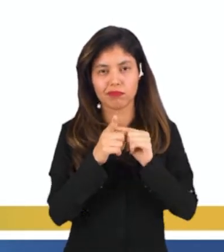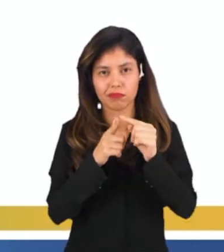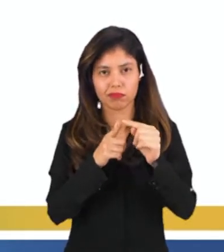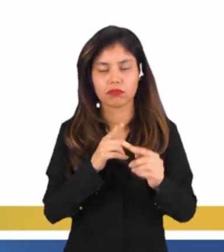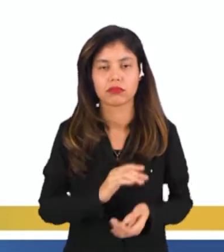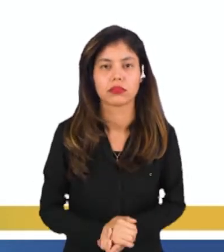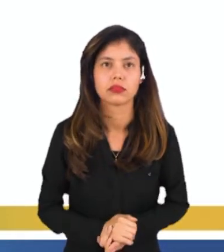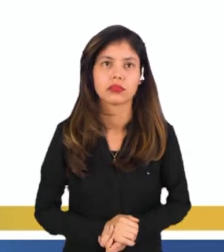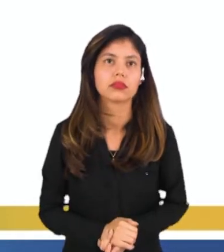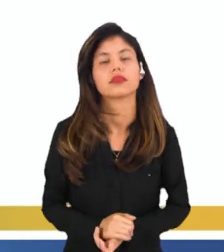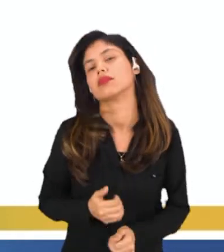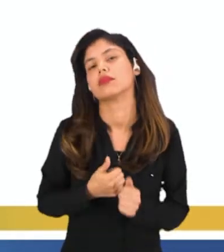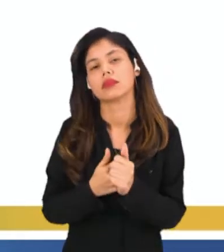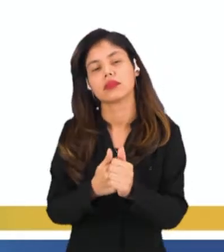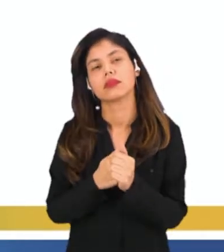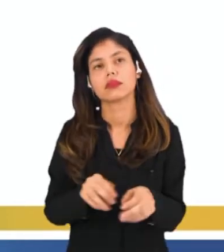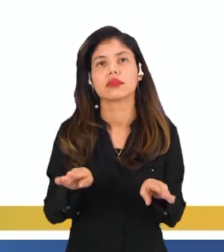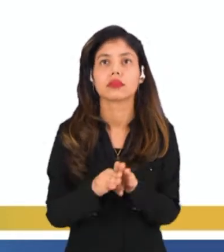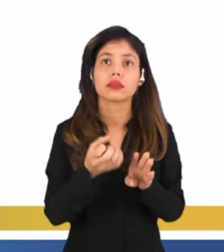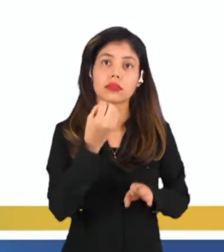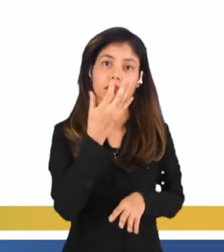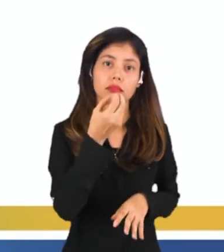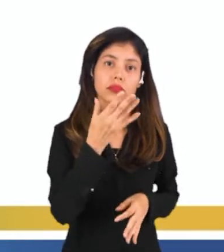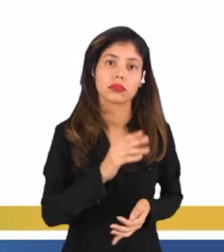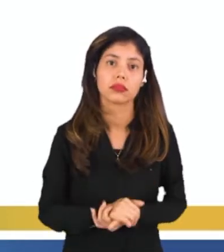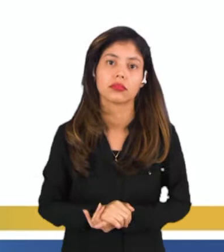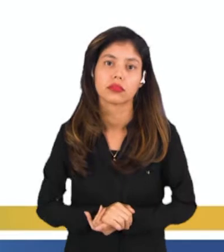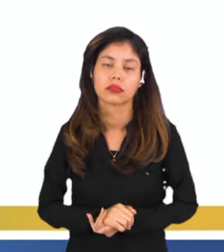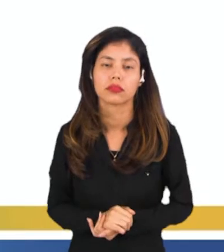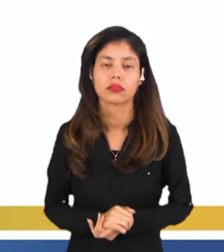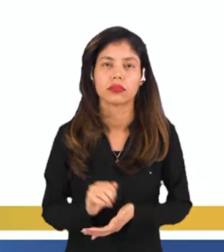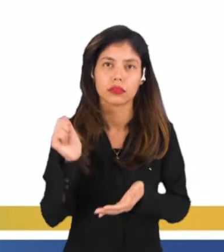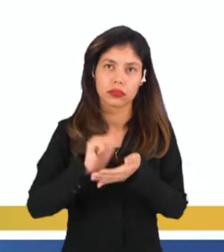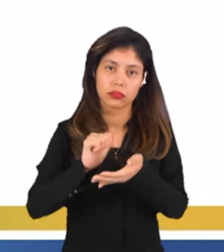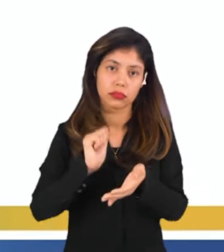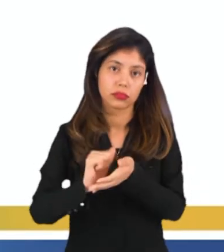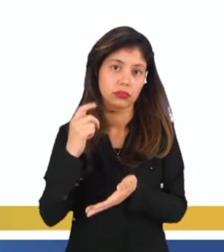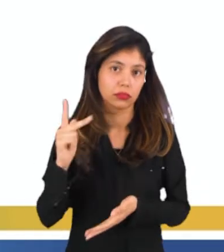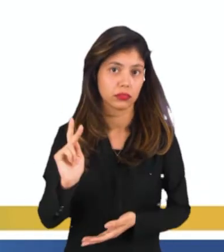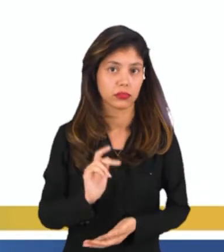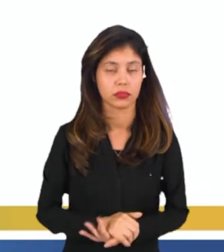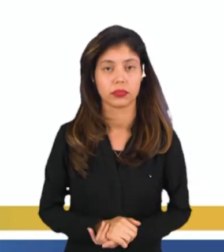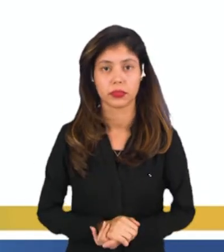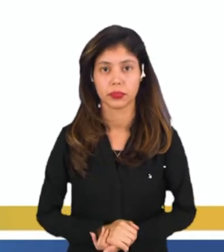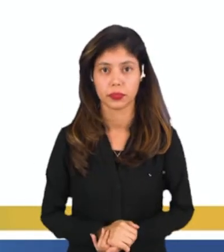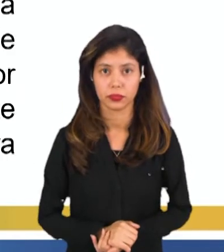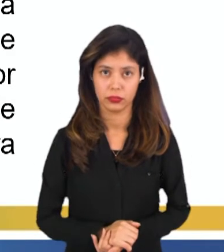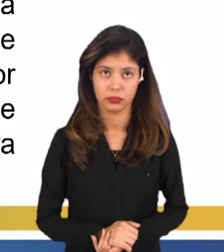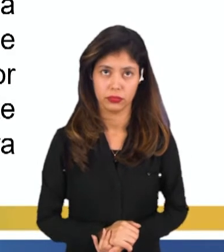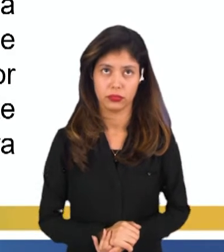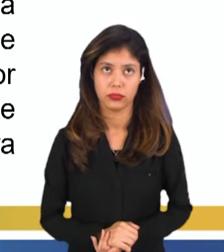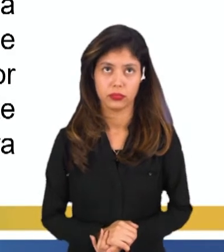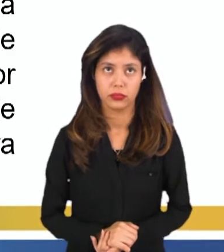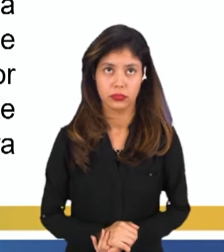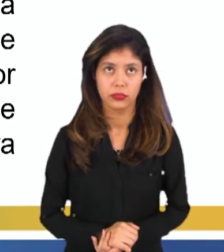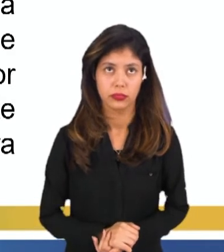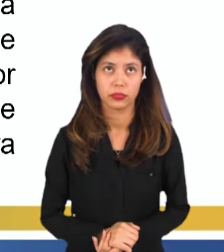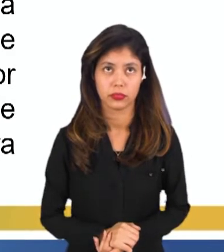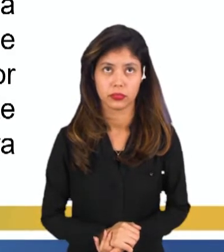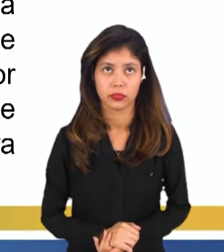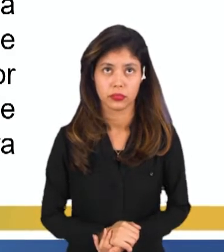aqui nós podemos acompanhar a foto e a assinatura dele, tá? Vamos para o próximo